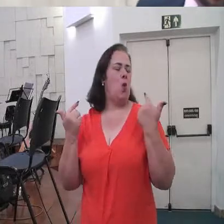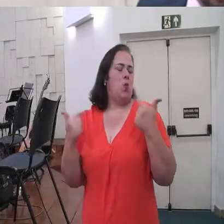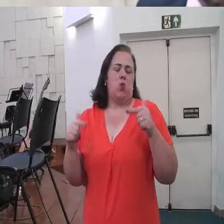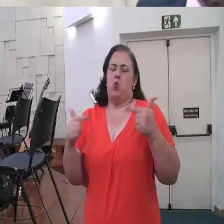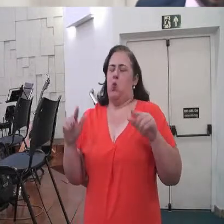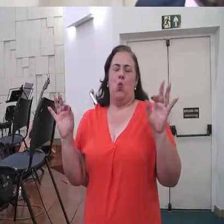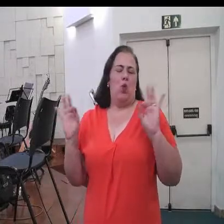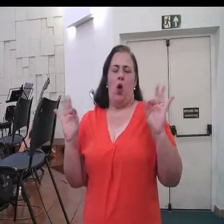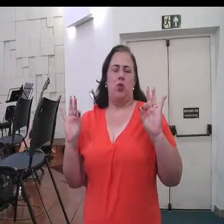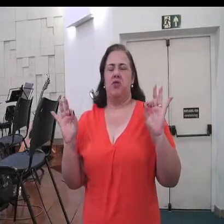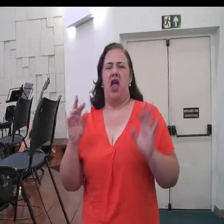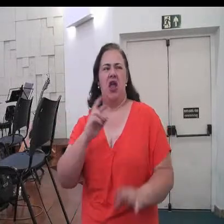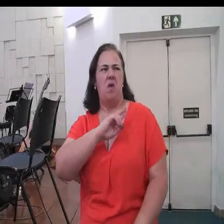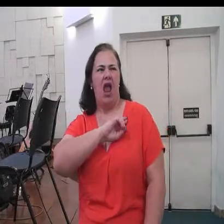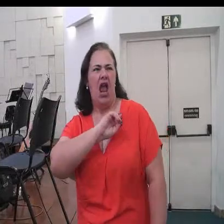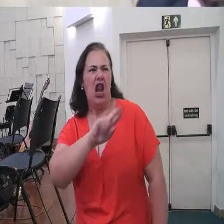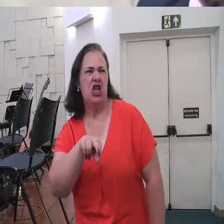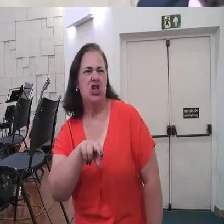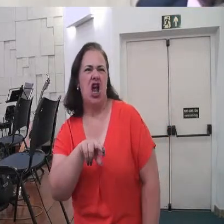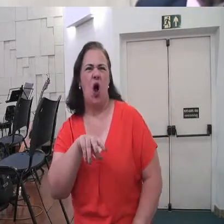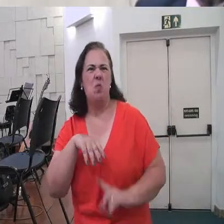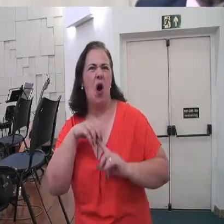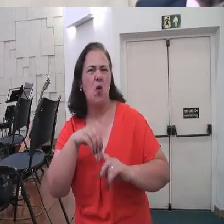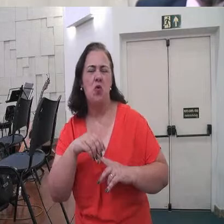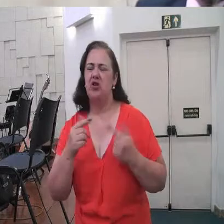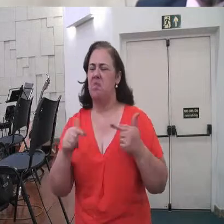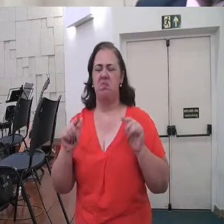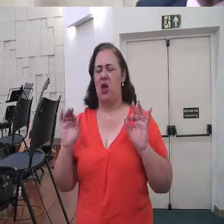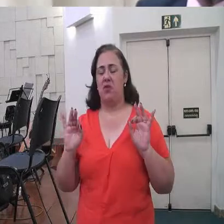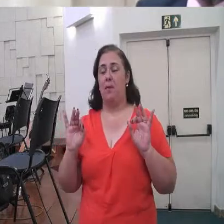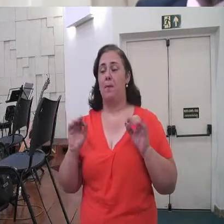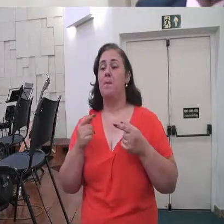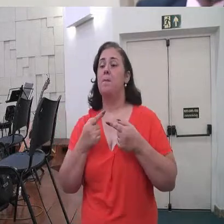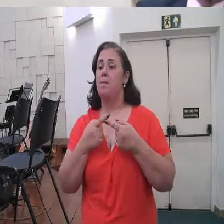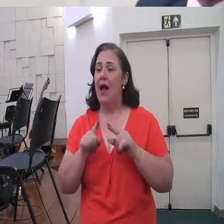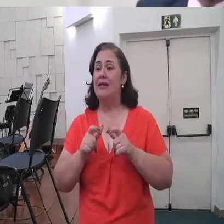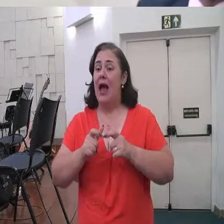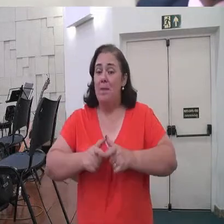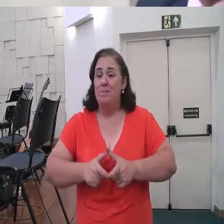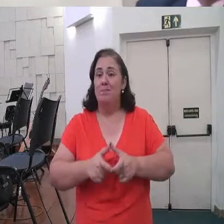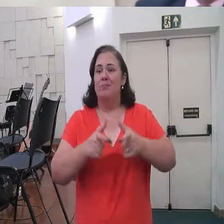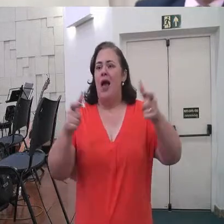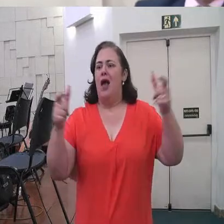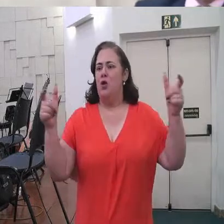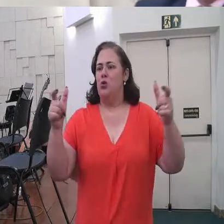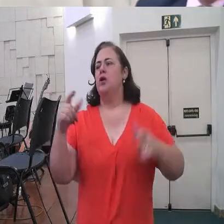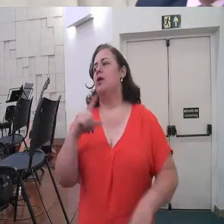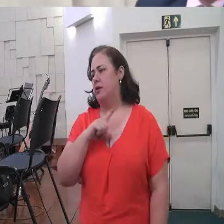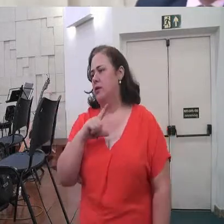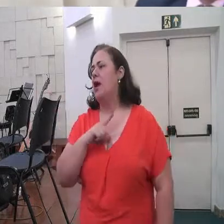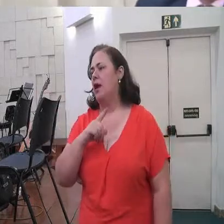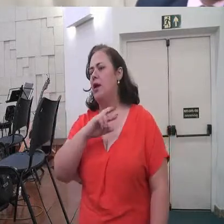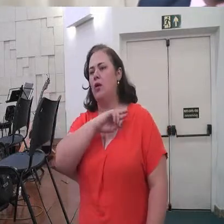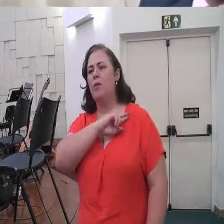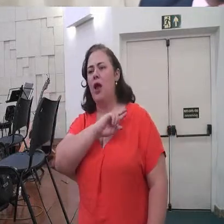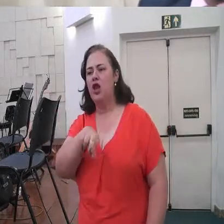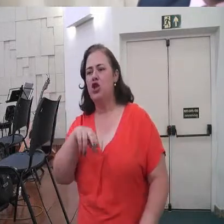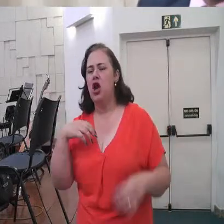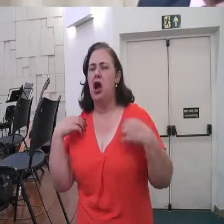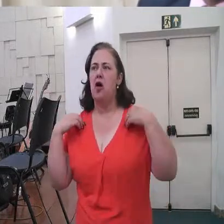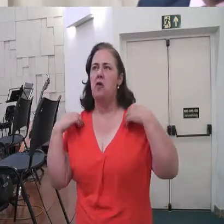esmagadora do povo brasileiro crê em alguma coisa, crê em alguém, professa algum tipo de